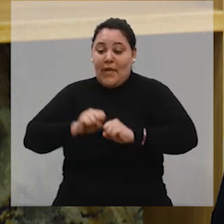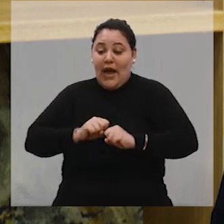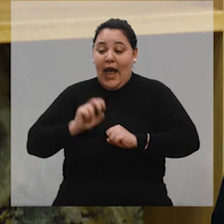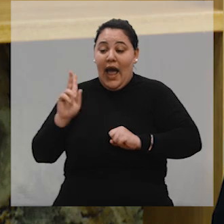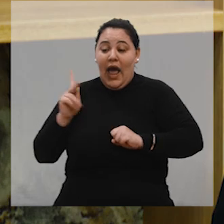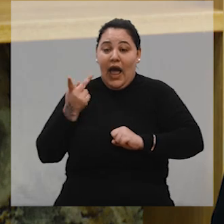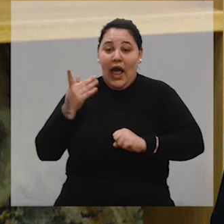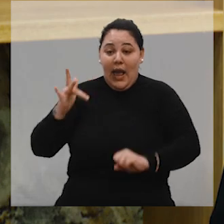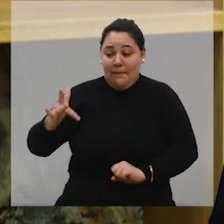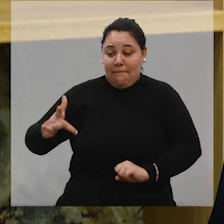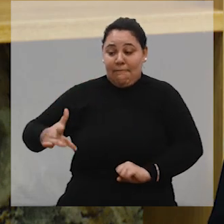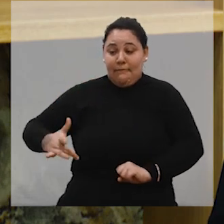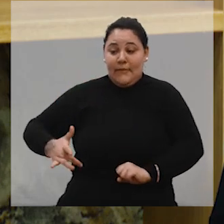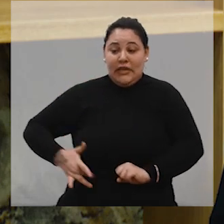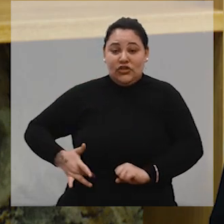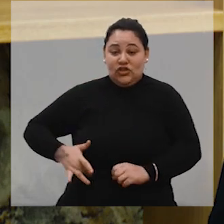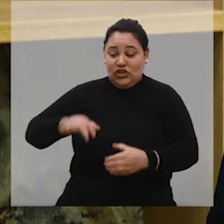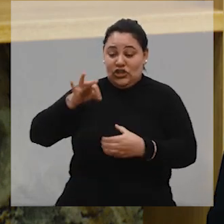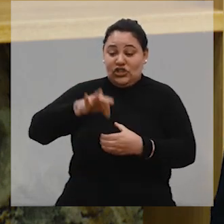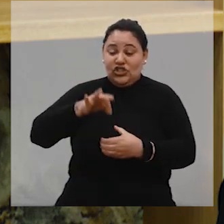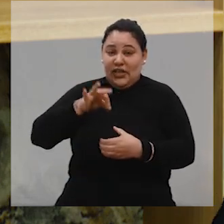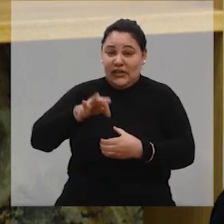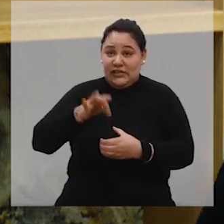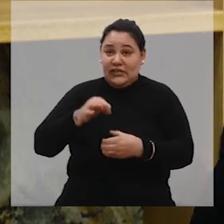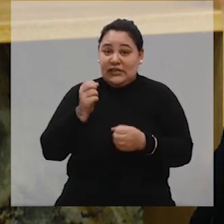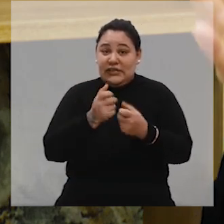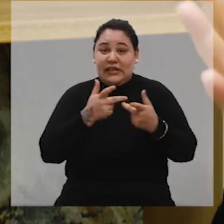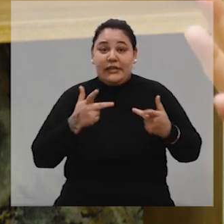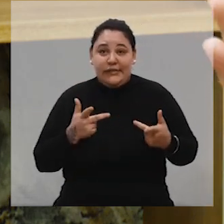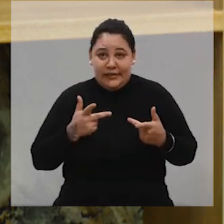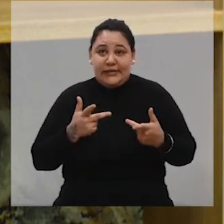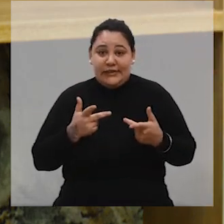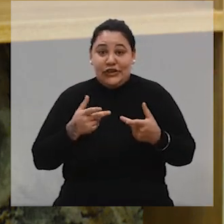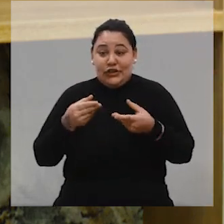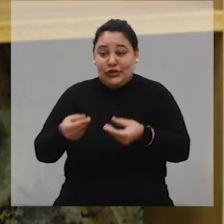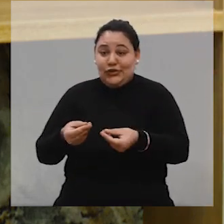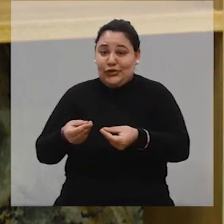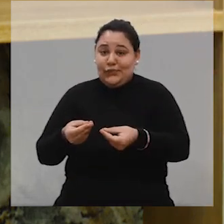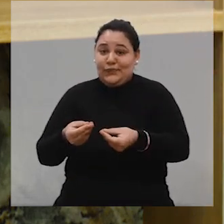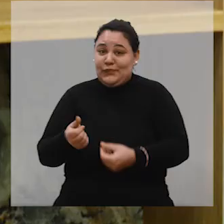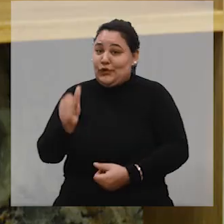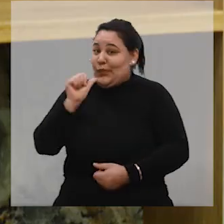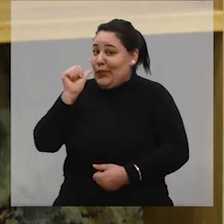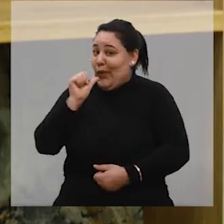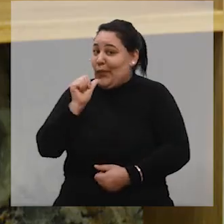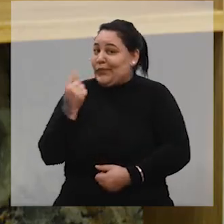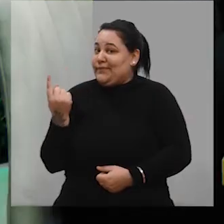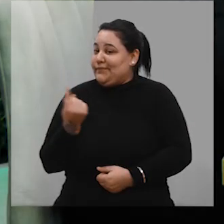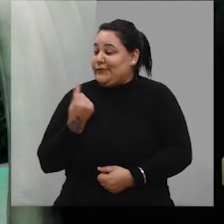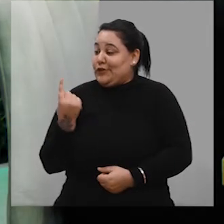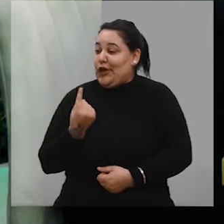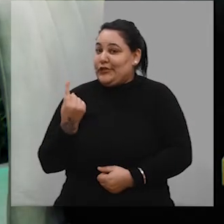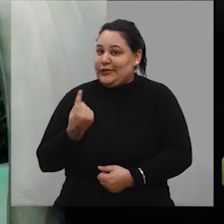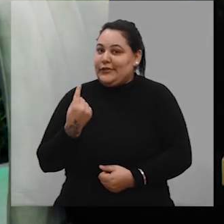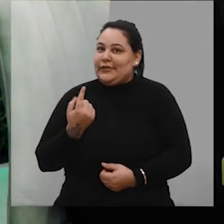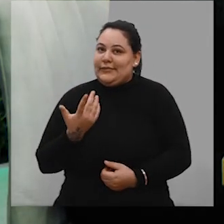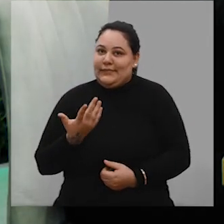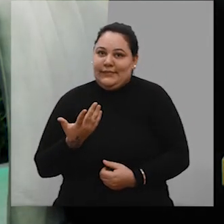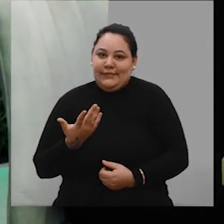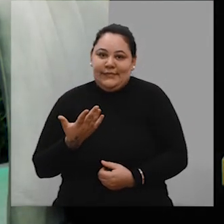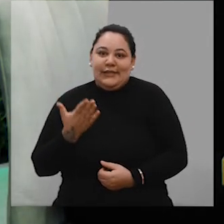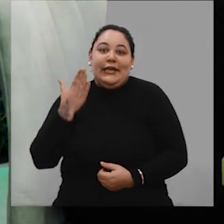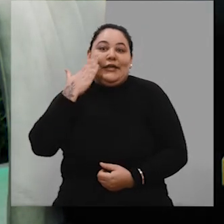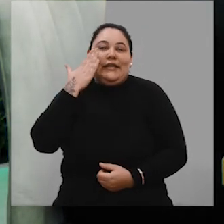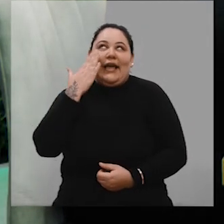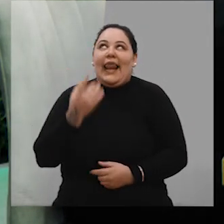de medicamentos e de chás que muitas vezes a gente se toma porque eu sei que